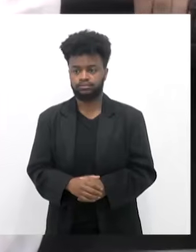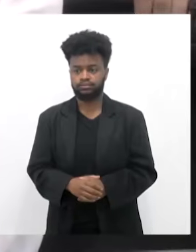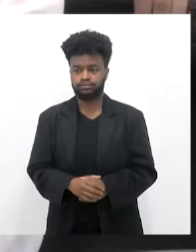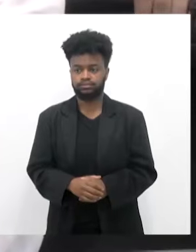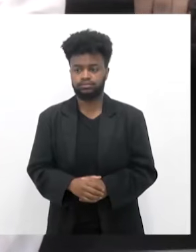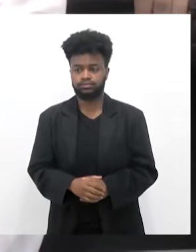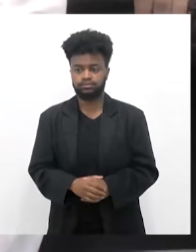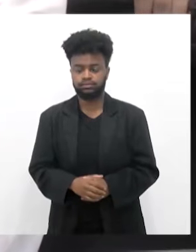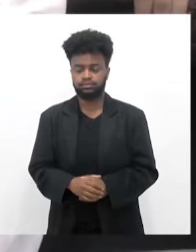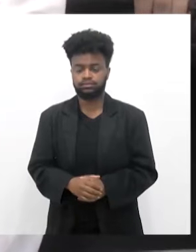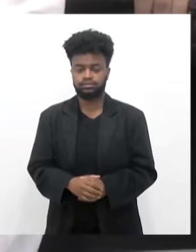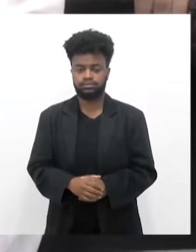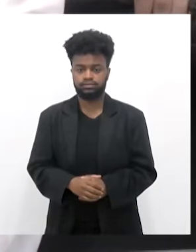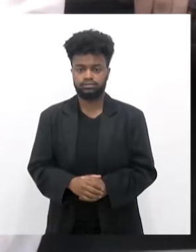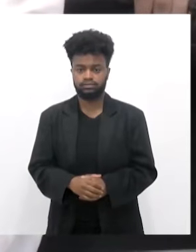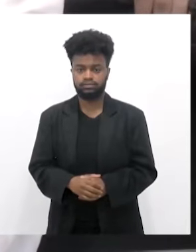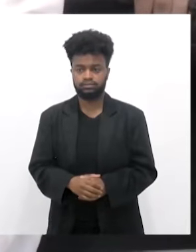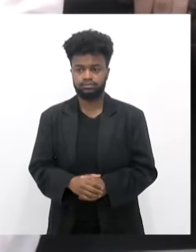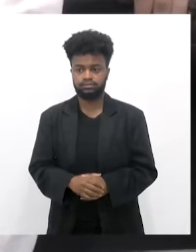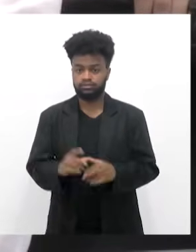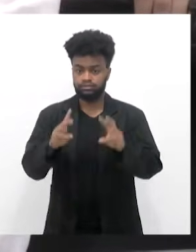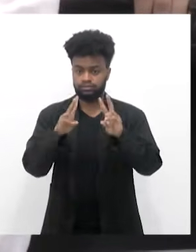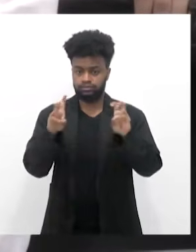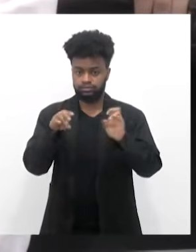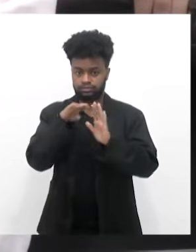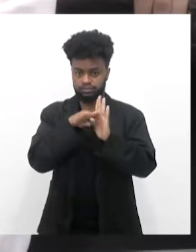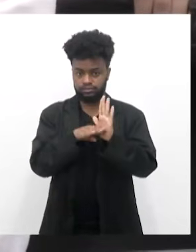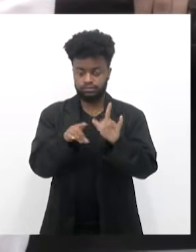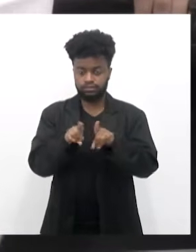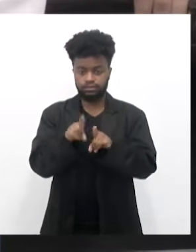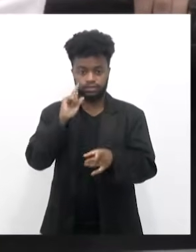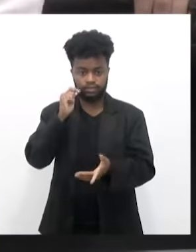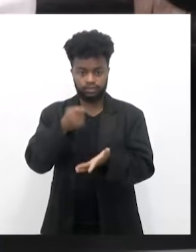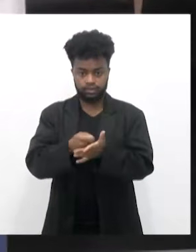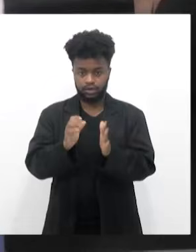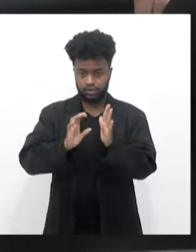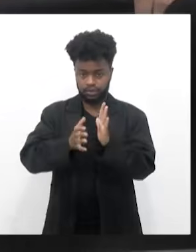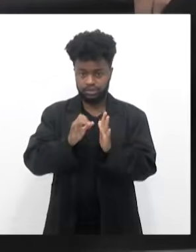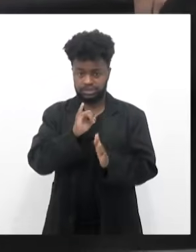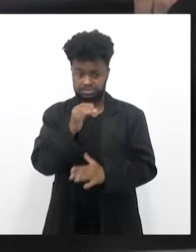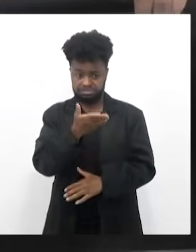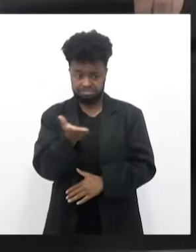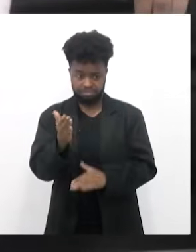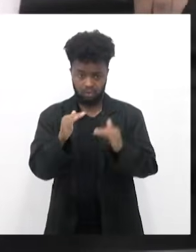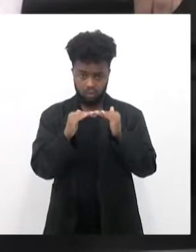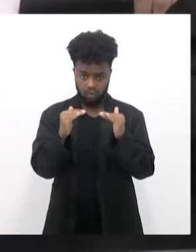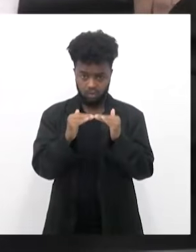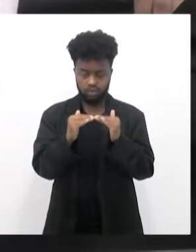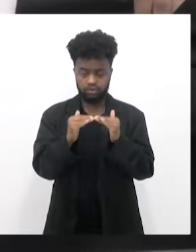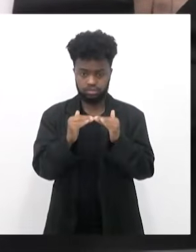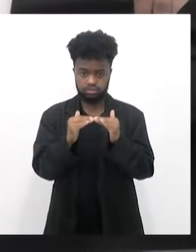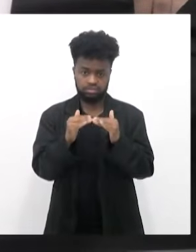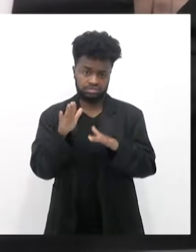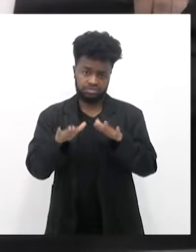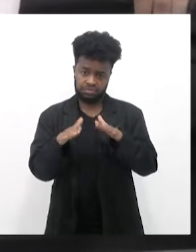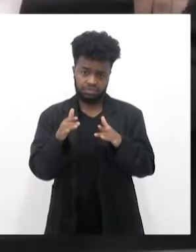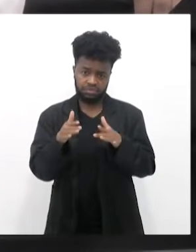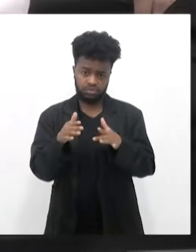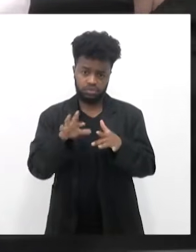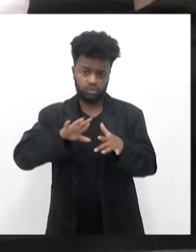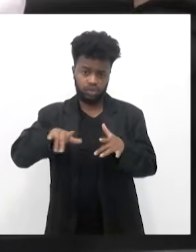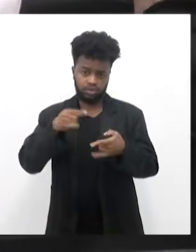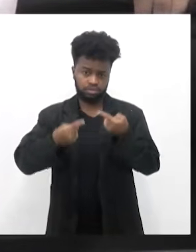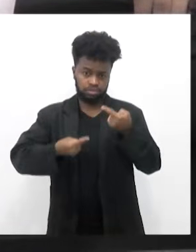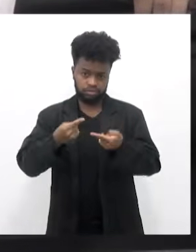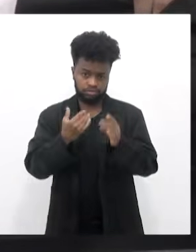colocaria na questão do programa e da decisão partidária, se Vossas Excelências concordarem, talvez nem seja polêmico, o